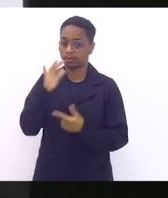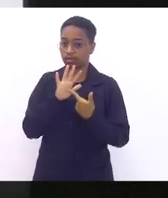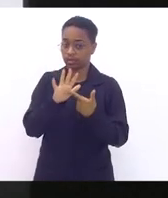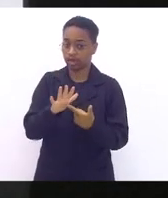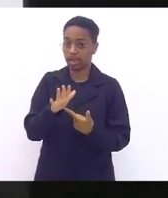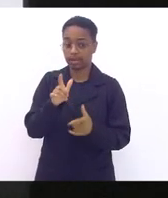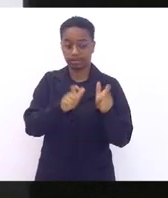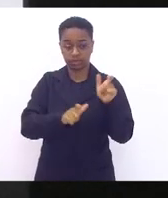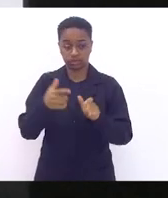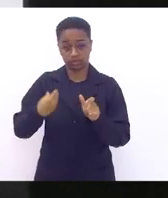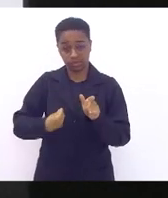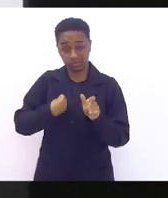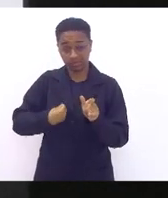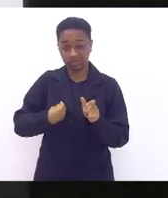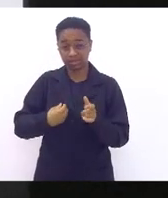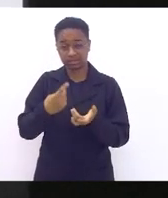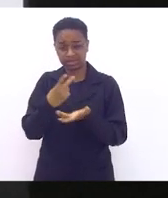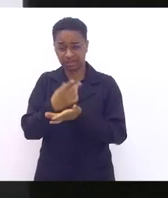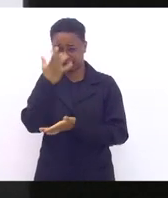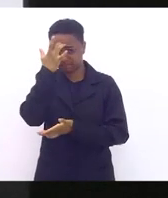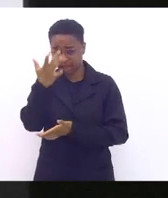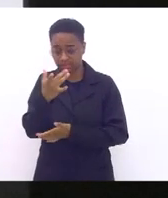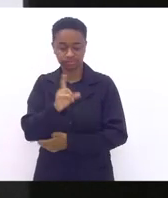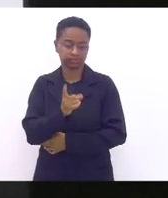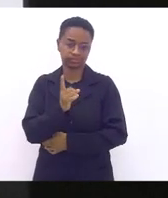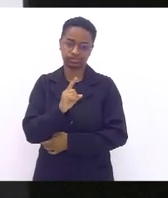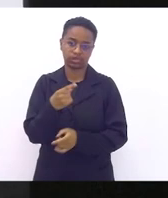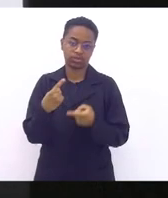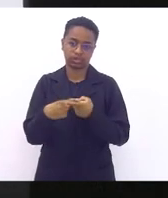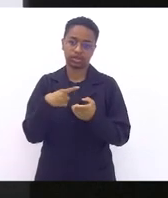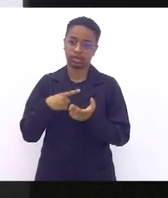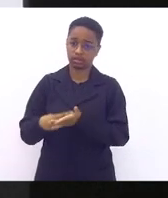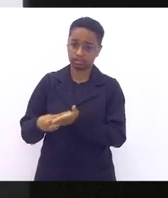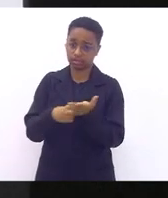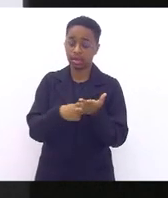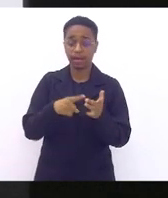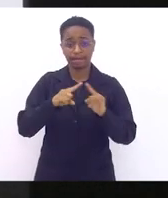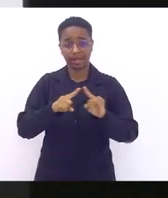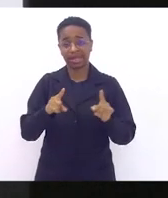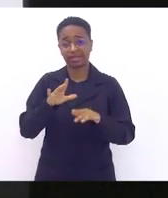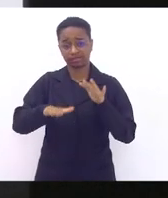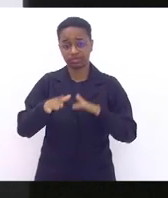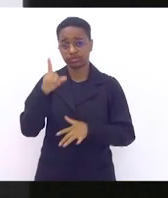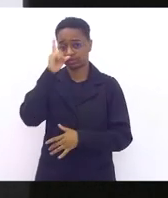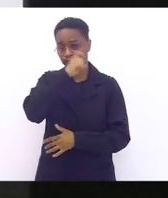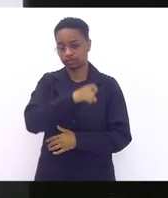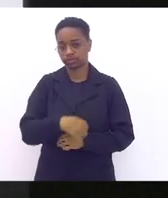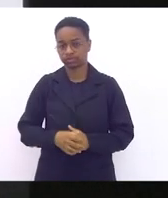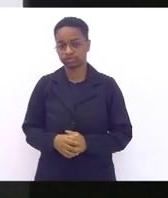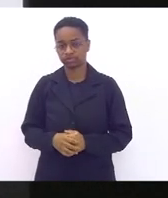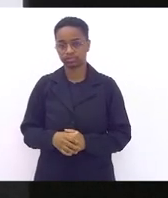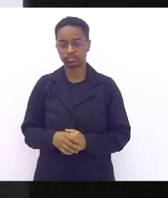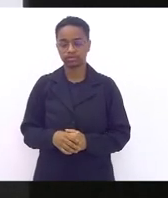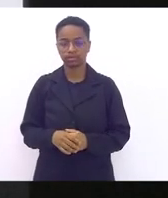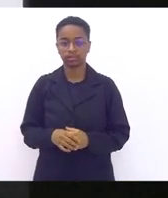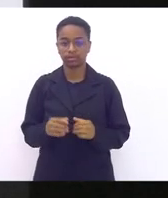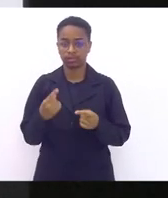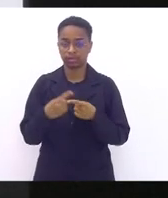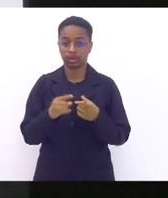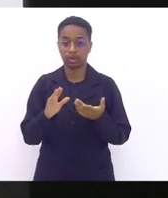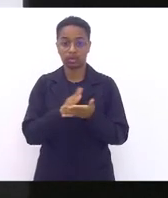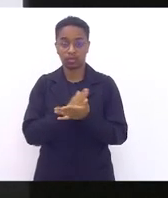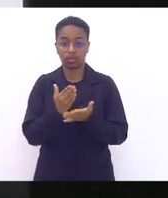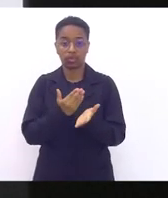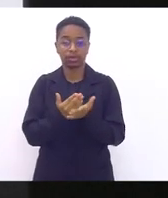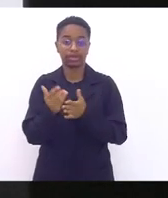vida das pessoas nem sempre foi muito fácil, apesar do pacto que foi assinado aqui. Né? Muitos apoiadores começaram a trabalhar sem